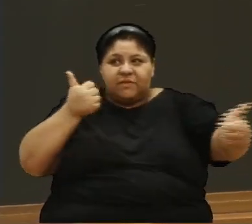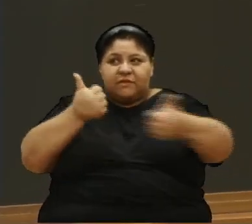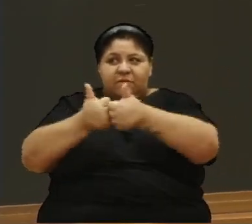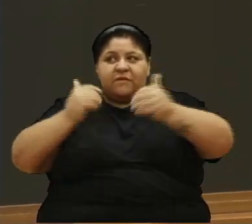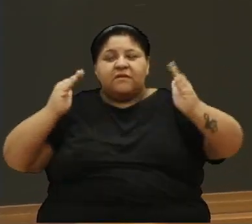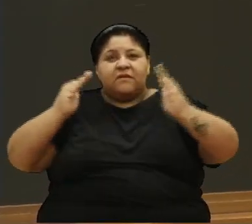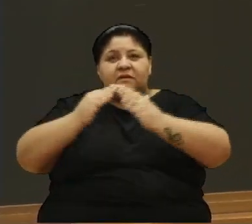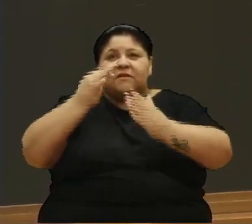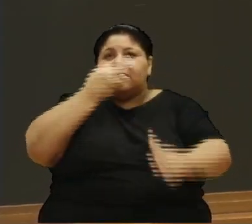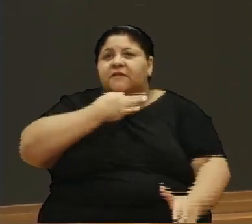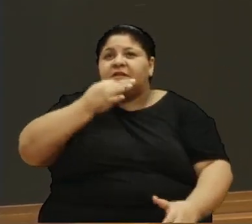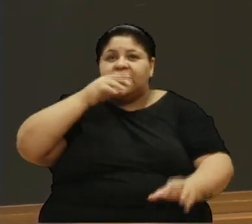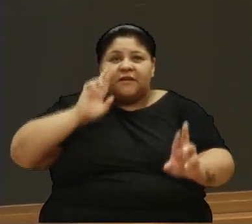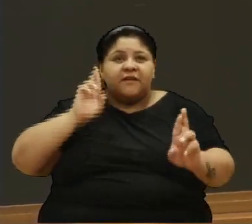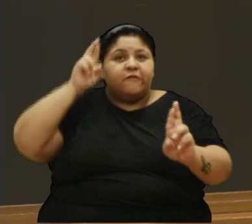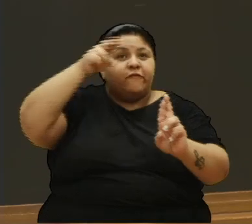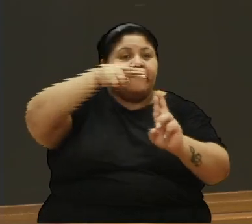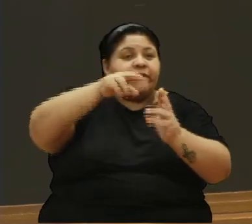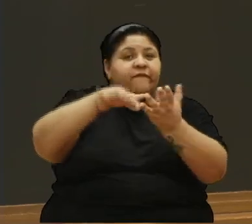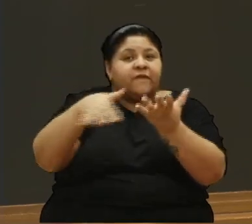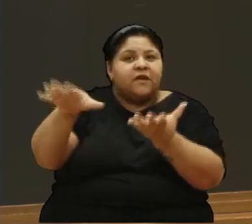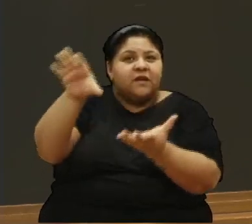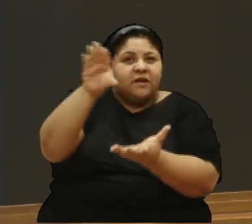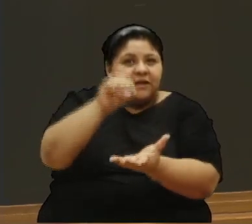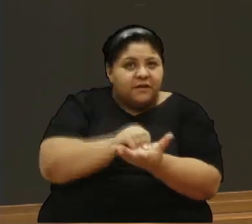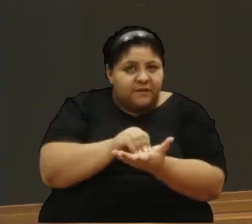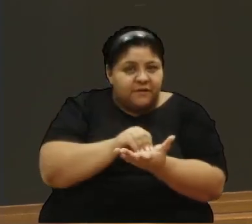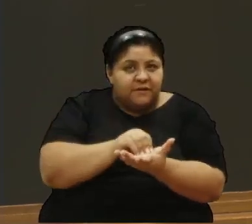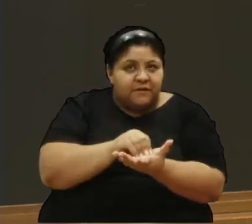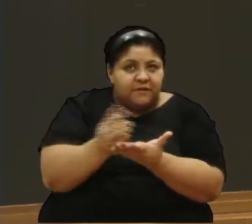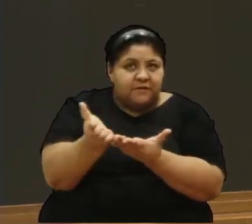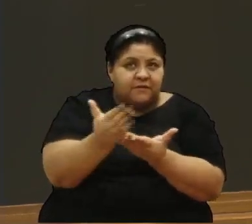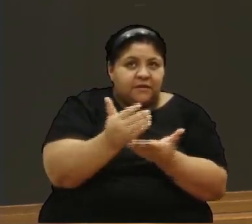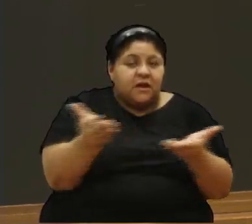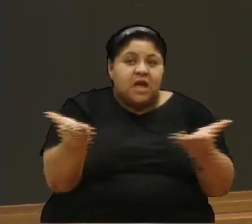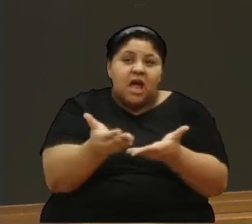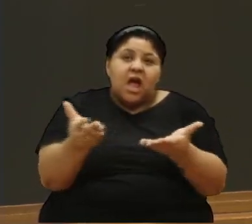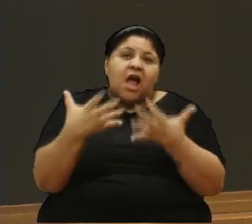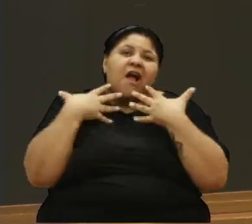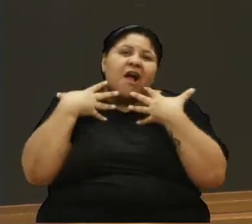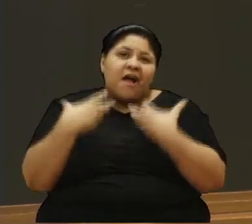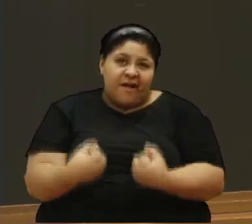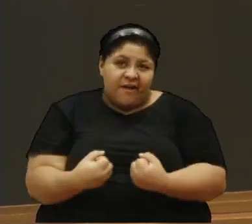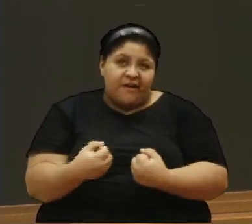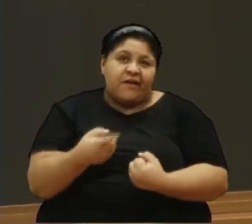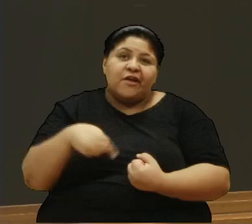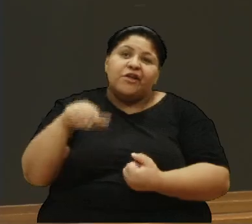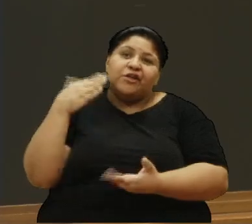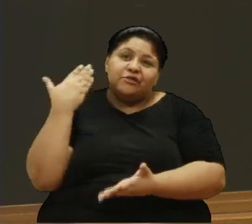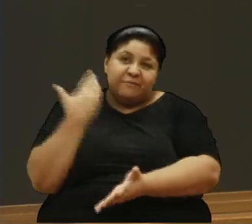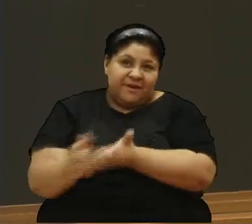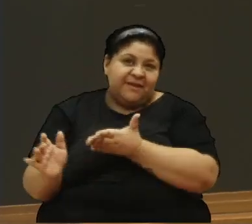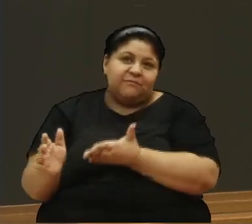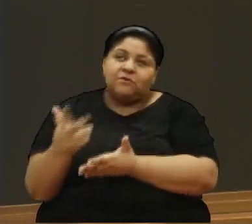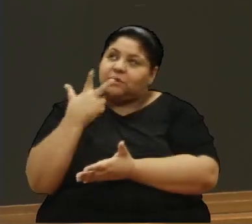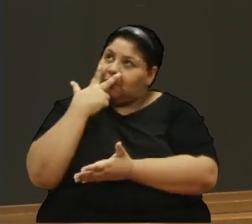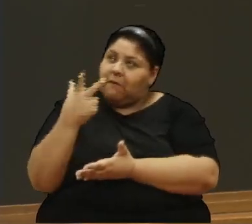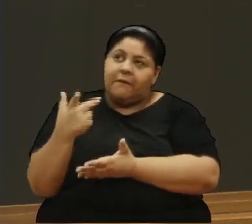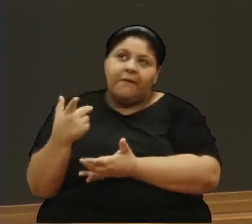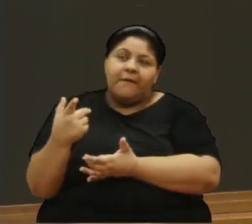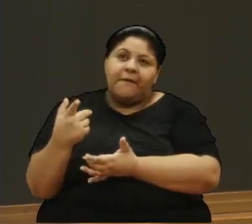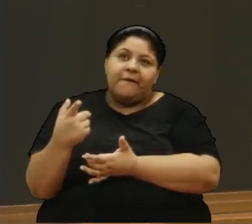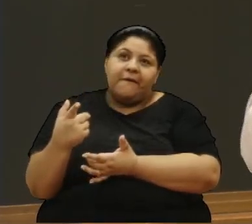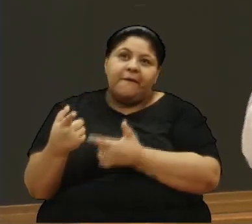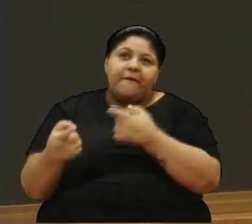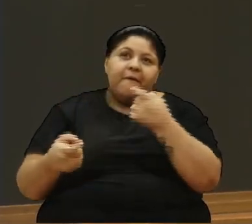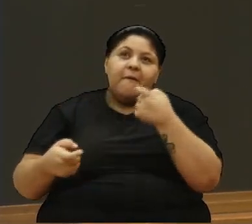casa e Caxias foi referência na coleta. Agora, nós temos que aceitar que, em parcela, nós perdemos uma guerra.